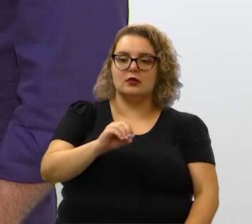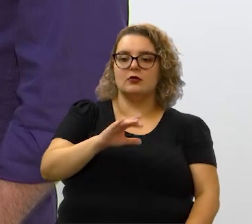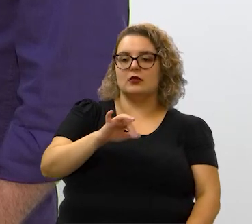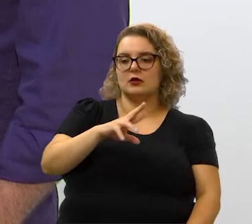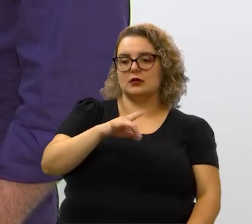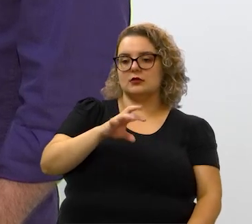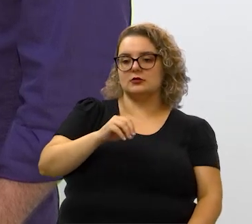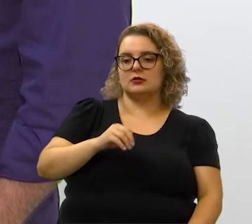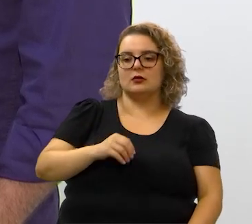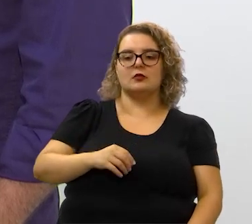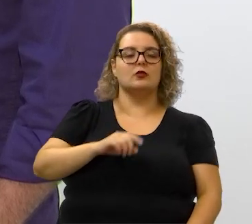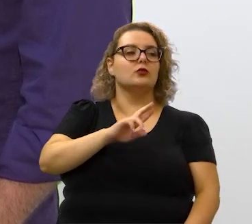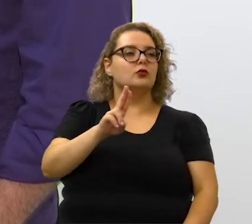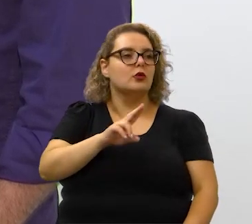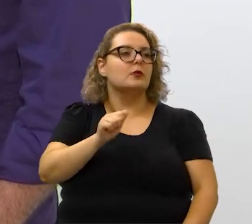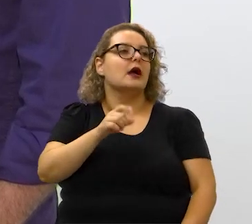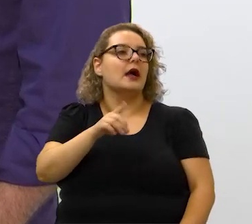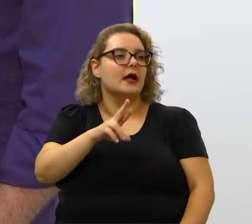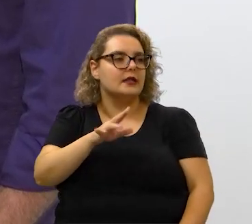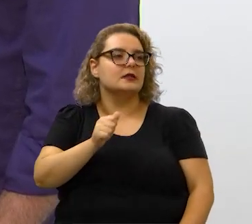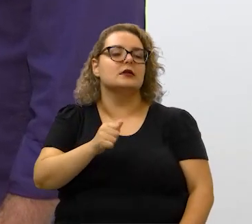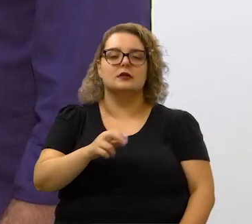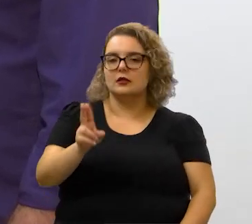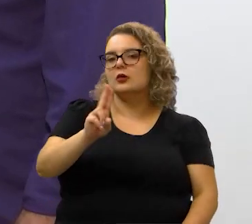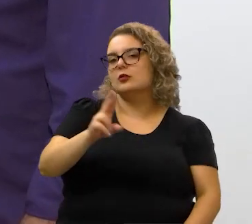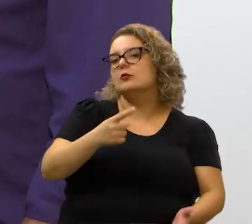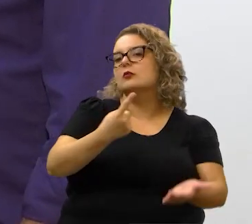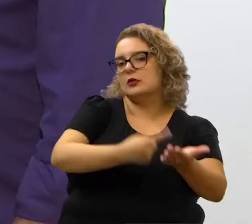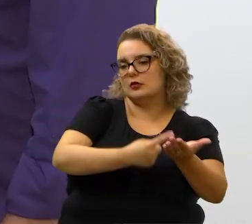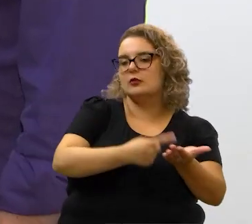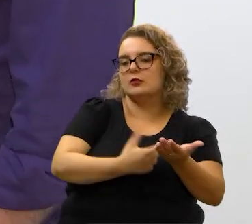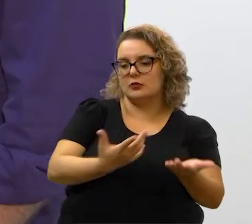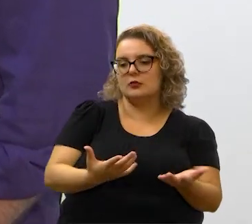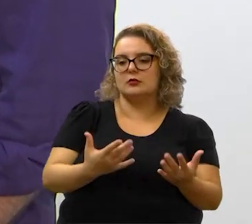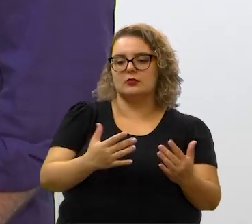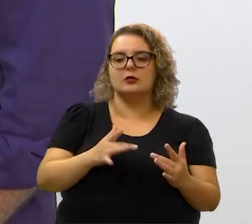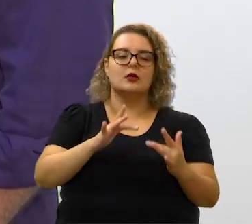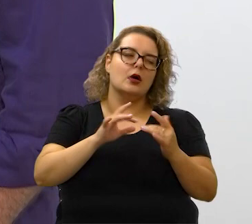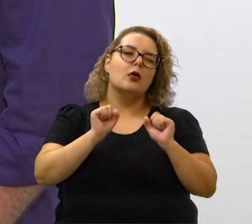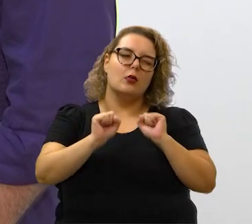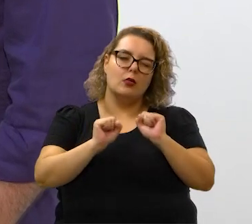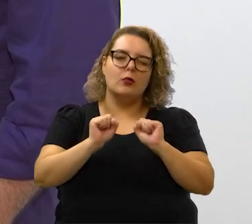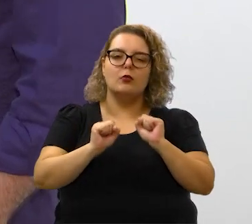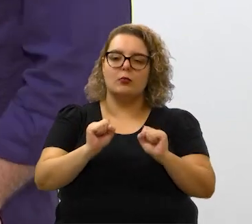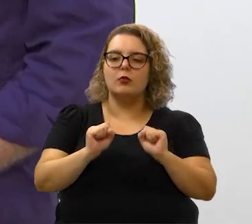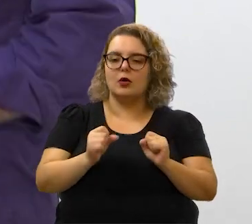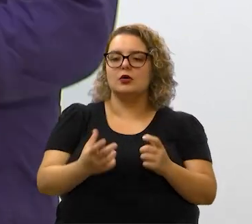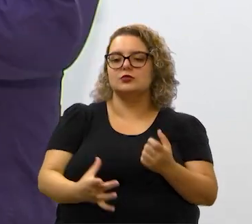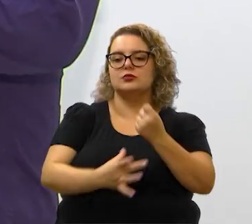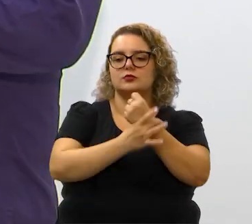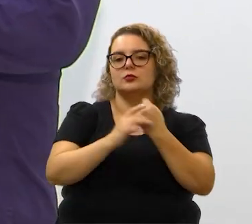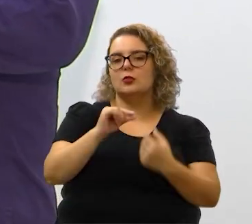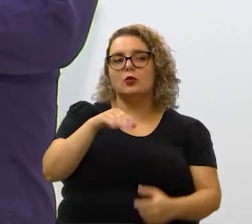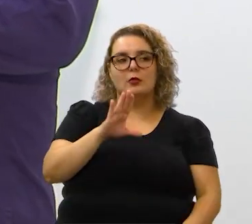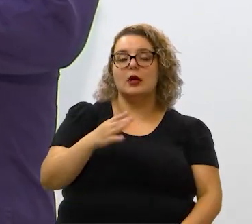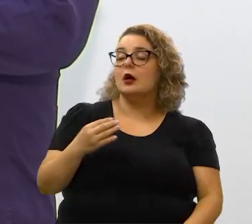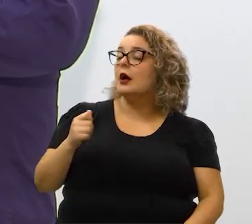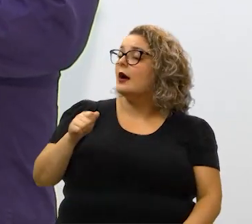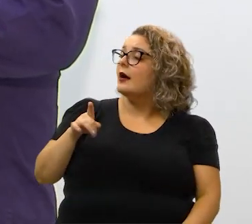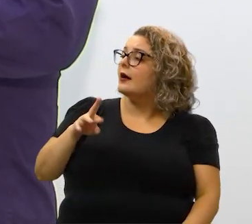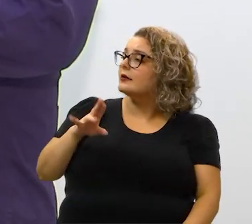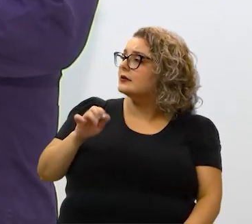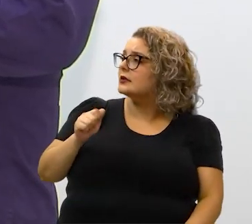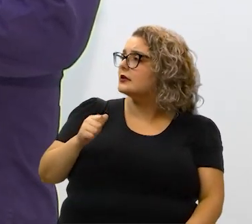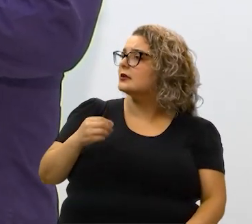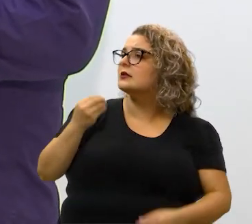e eles vão confirmar. Porque perfeito, eles têm perfeito. Essa possibilidade de confirmar. Eu acho que isso dá um pouquinho mais de segurança. Ô, Adriana, como também. Você se